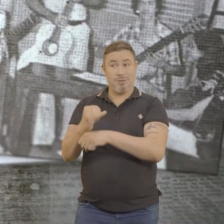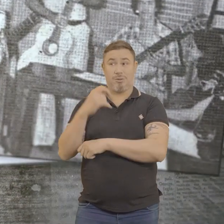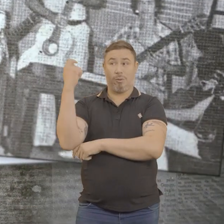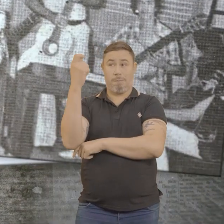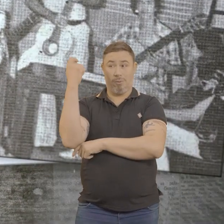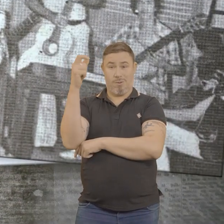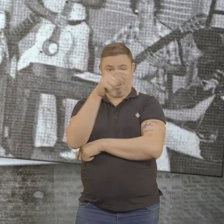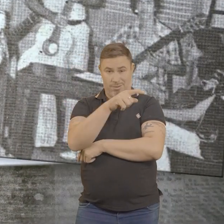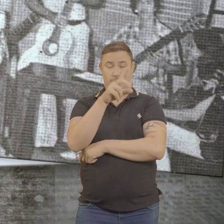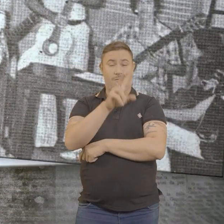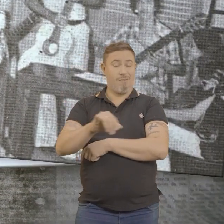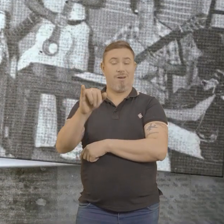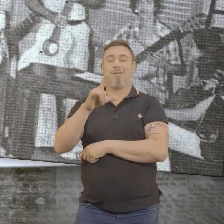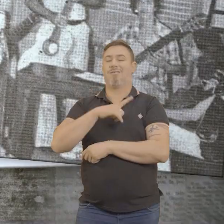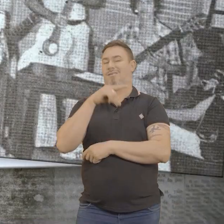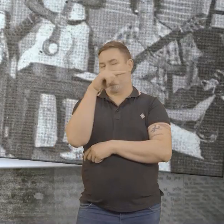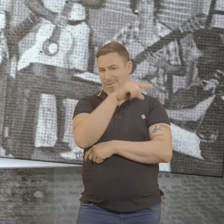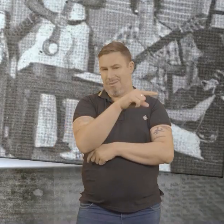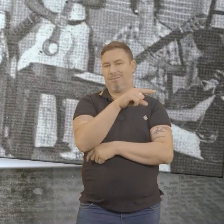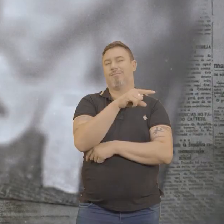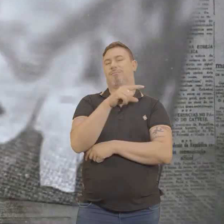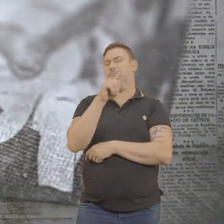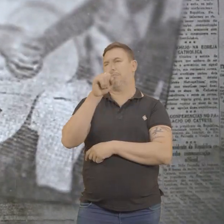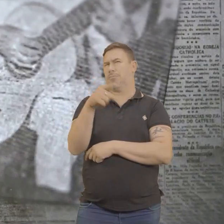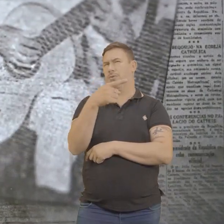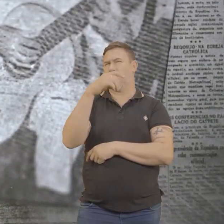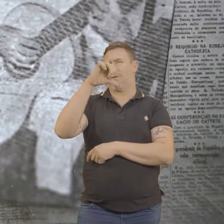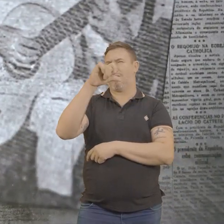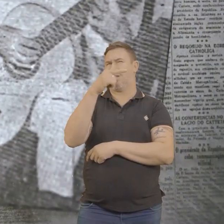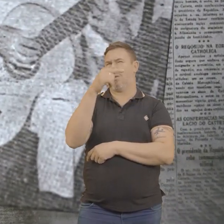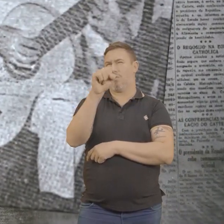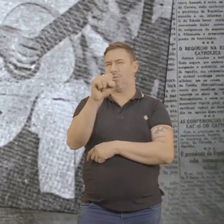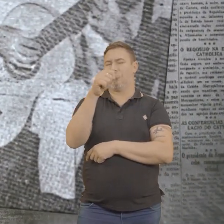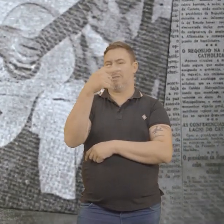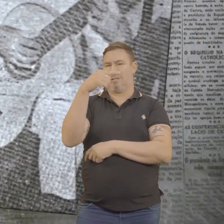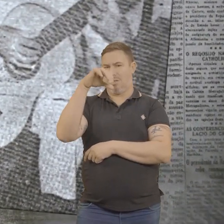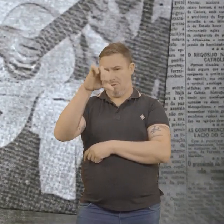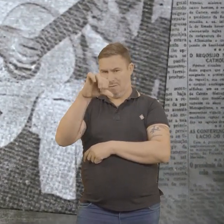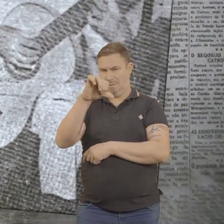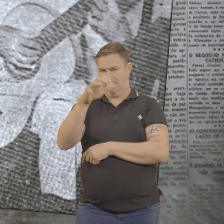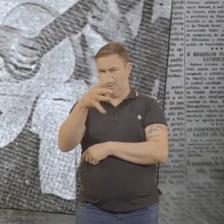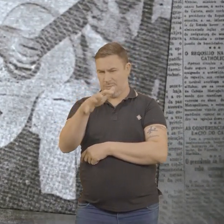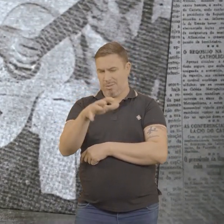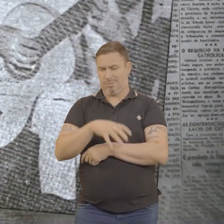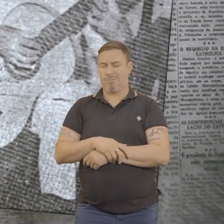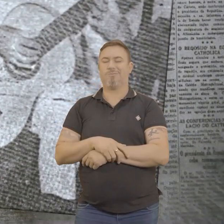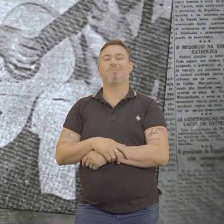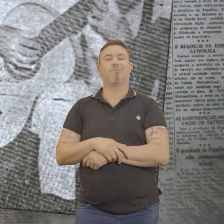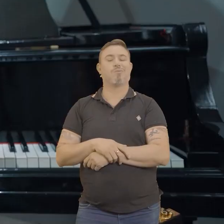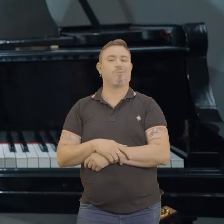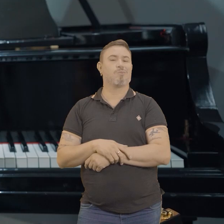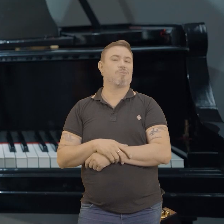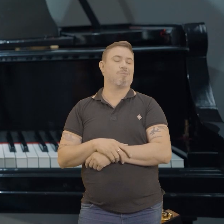ao 10º e ao 11º seminário, né, em 78 e 79, respectivamente. Os seminários duravam o